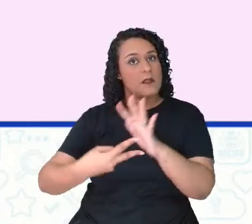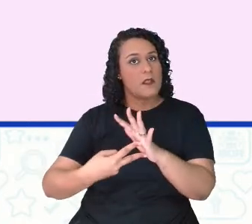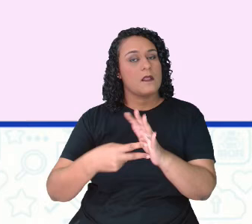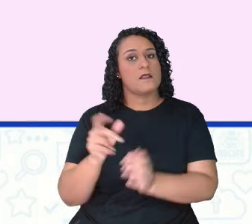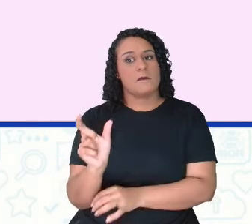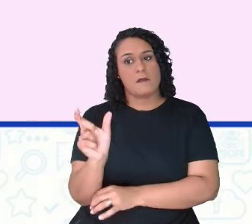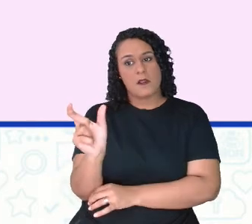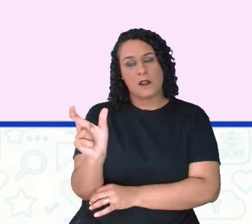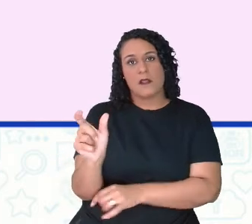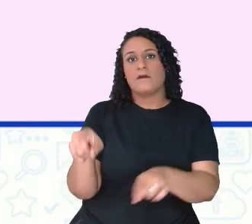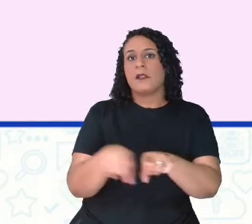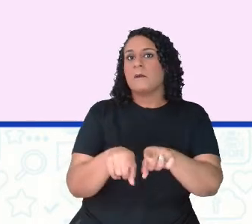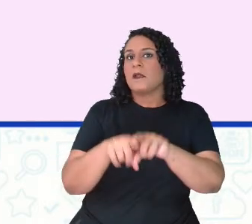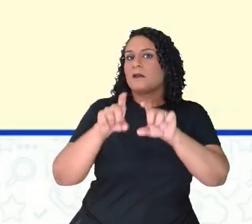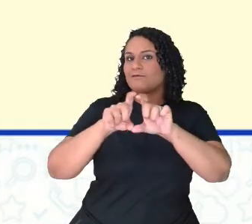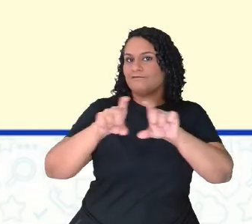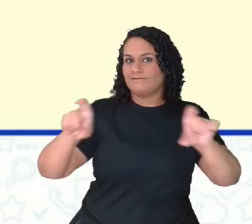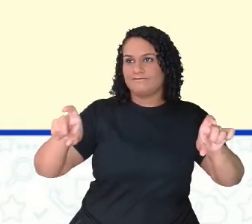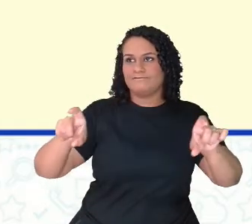do enunciado.